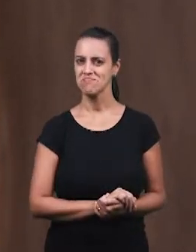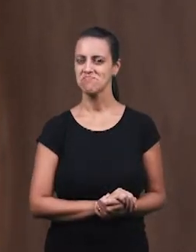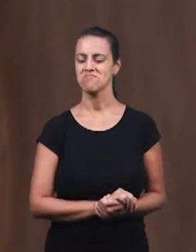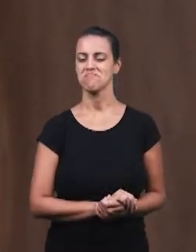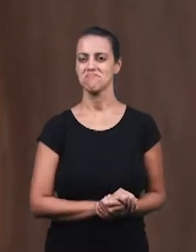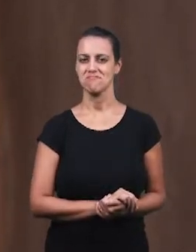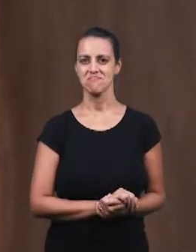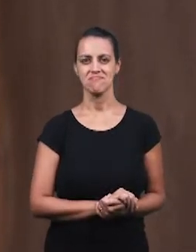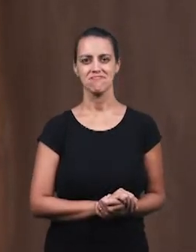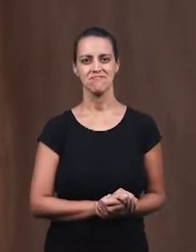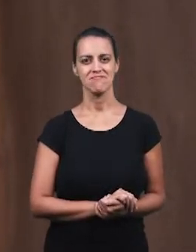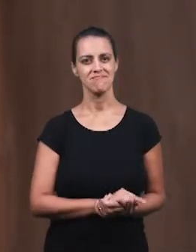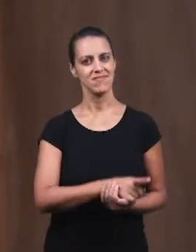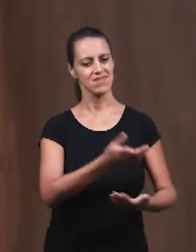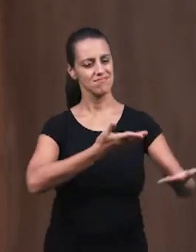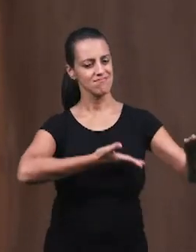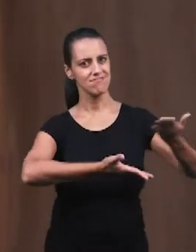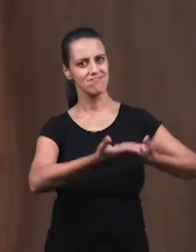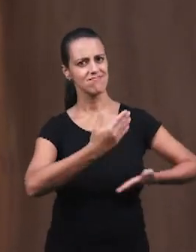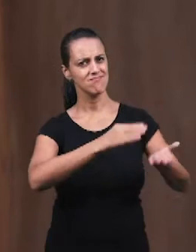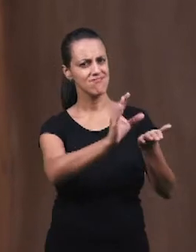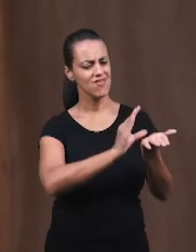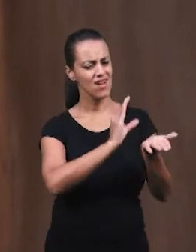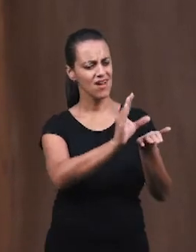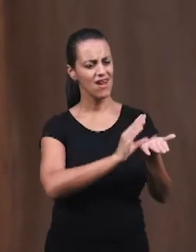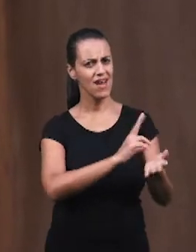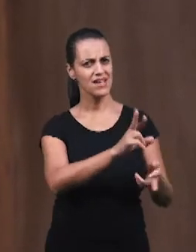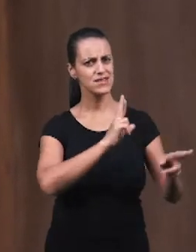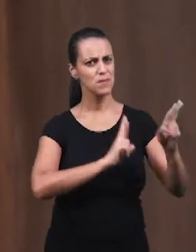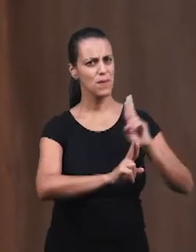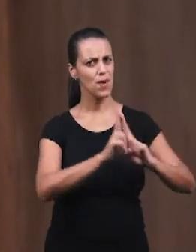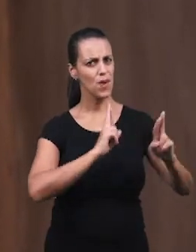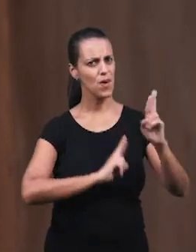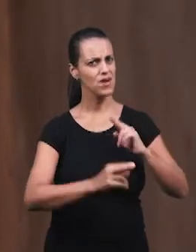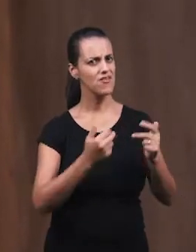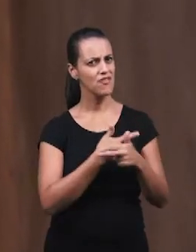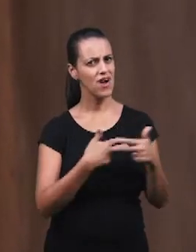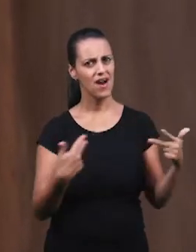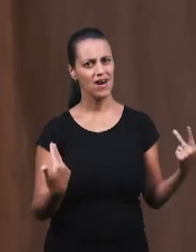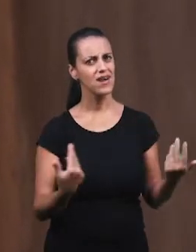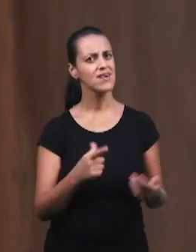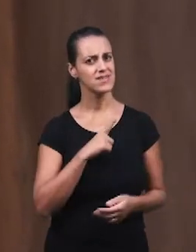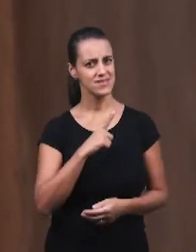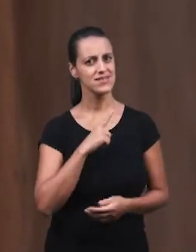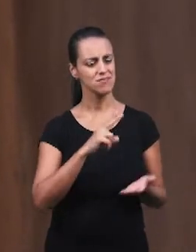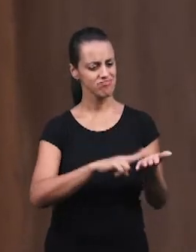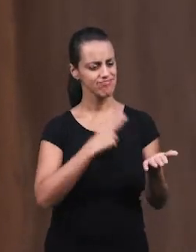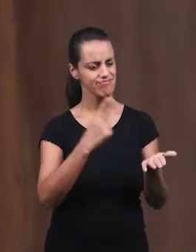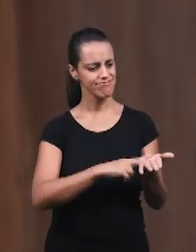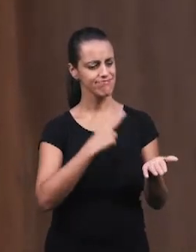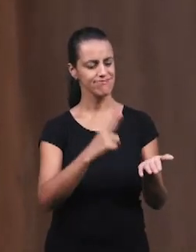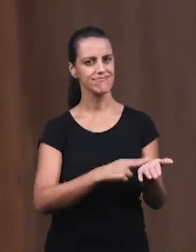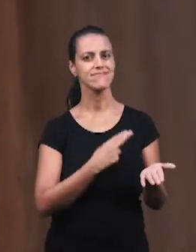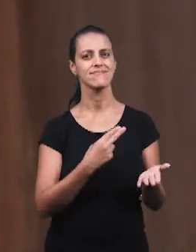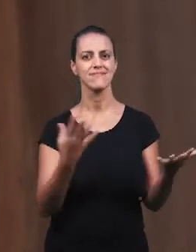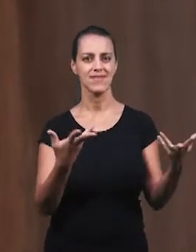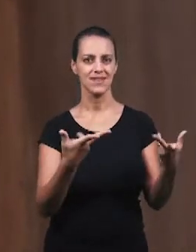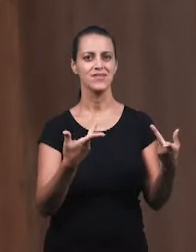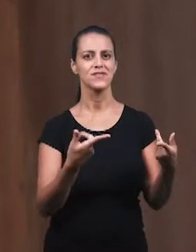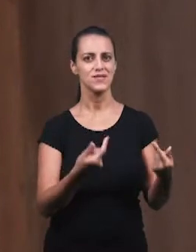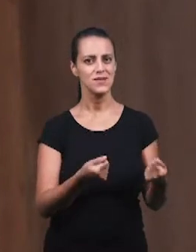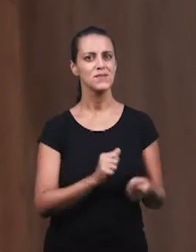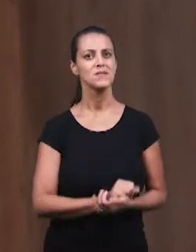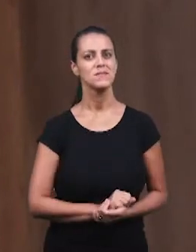na cidade de São Paulo, né? E que participaram enviando respostas das várias perguntas, tiveram uma participação muito brilhante,